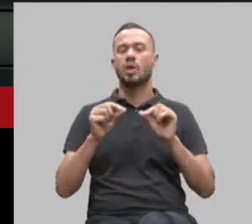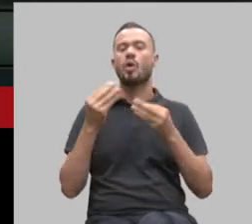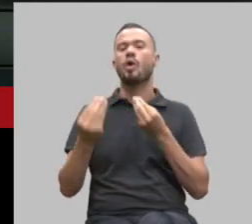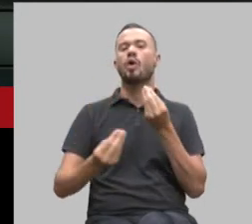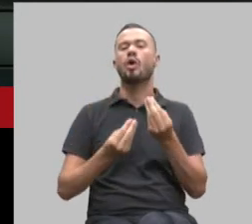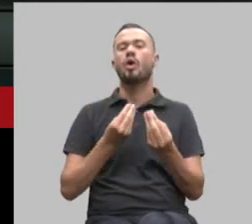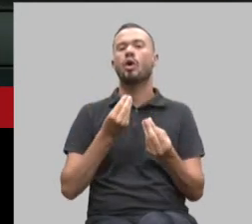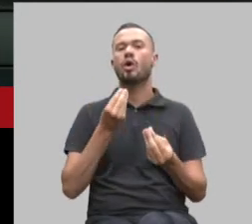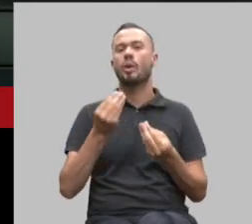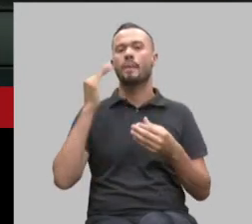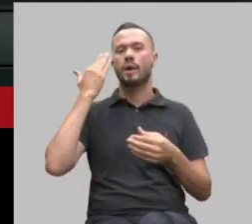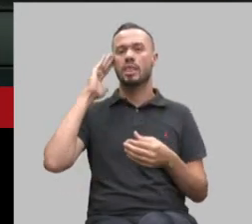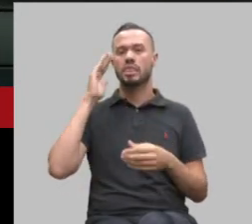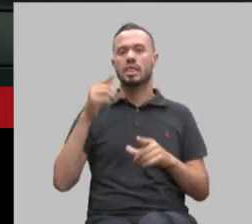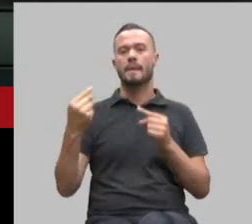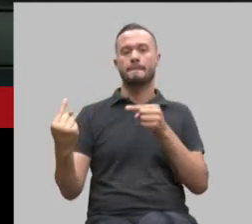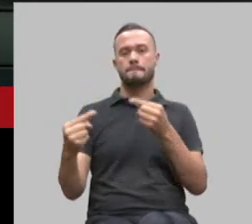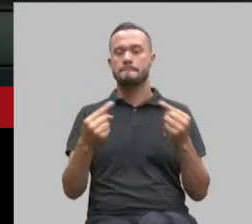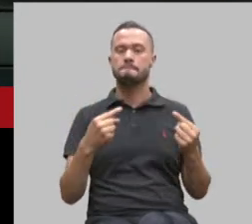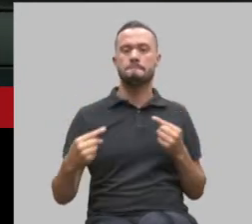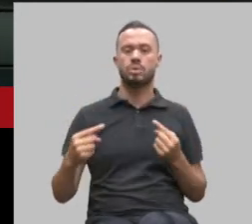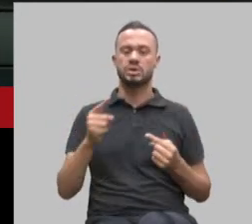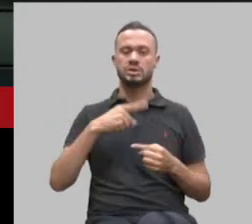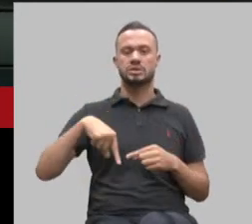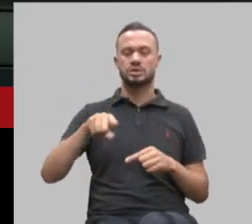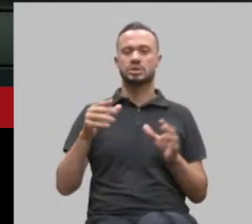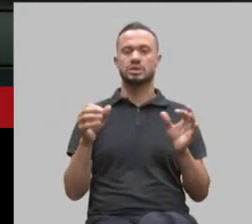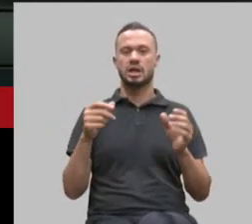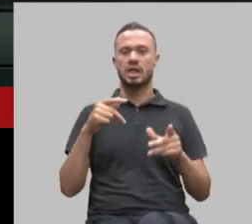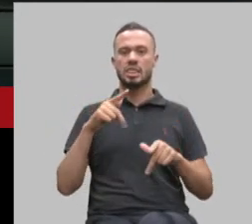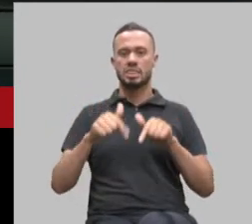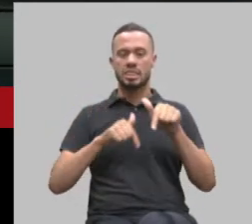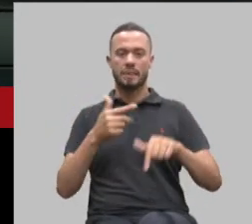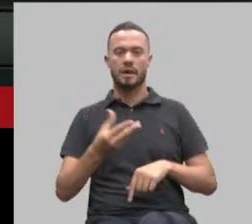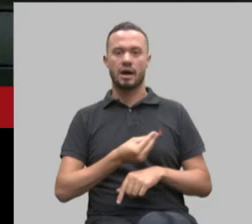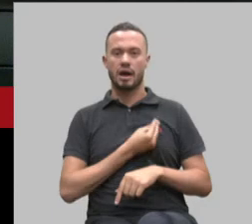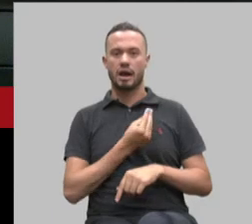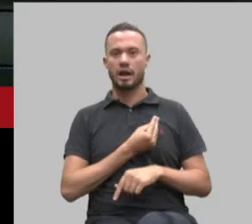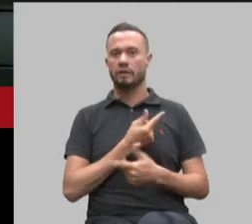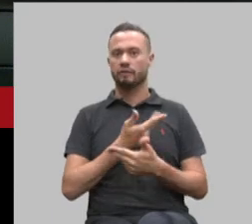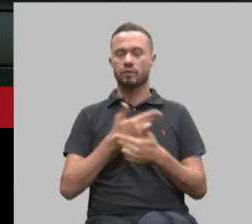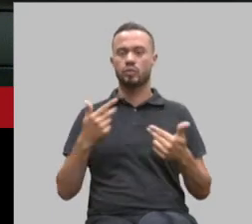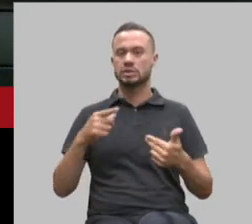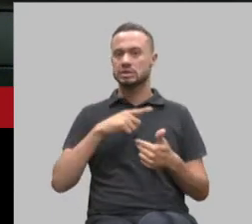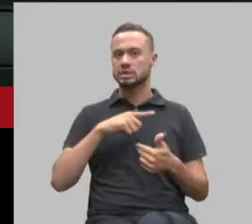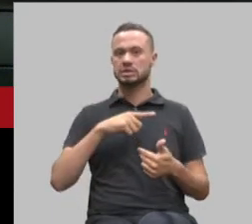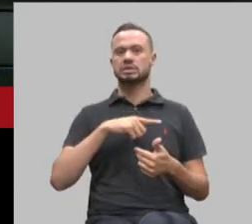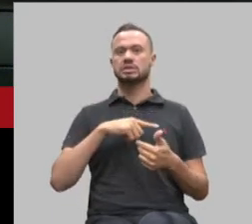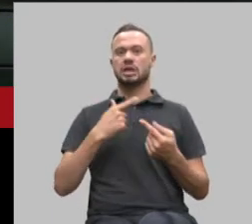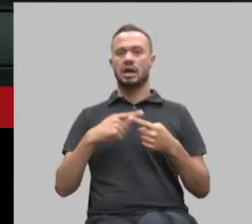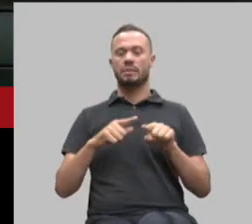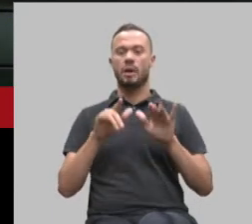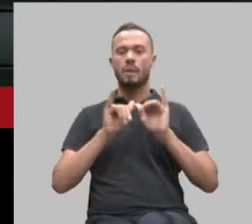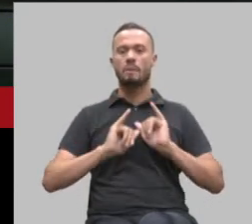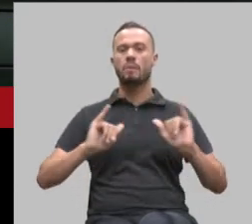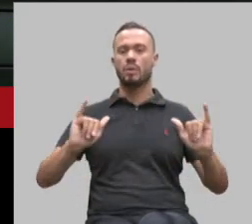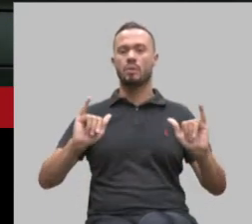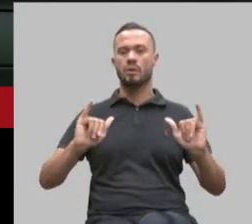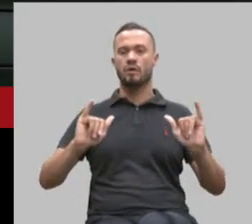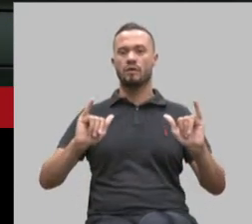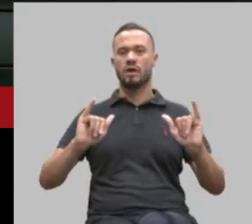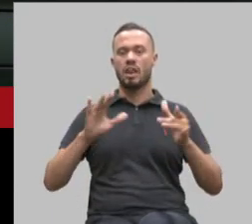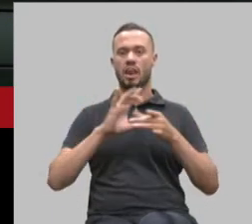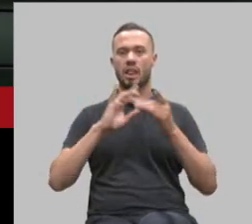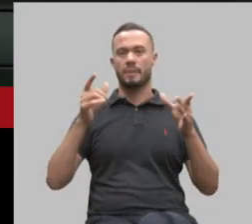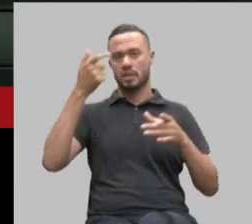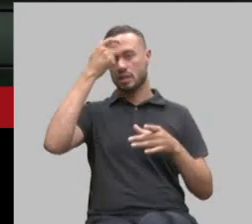compreensão da política seu impacto em nossas vidas as ideologias que a compõe promovendo a Liberdade intelectual proposta